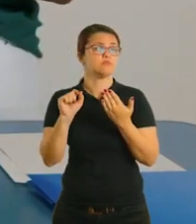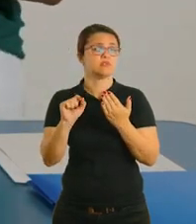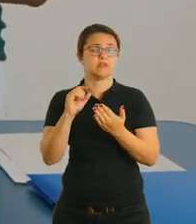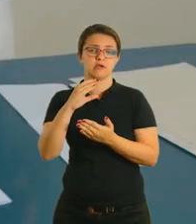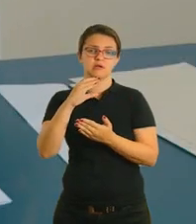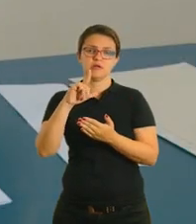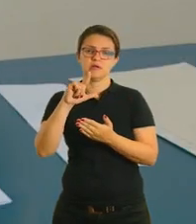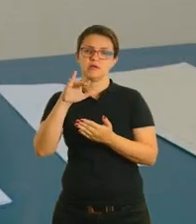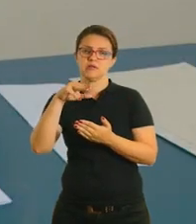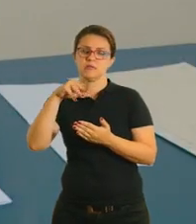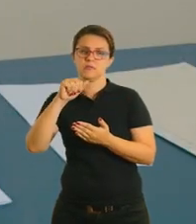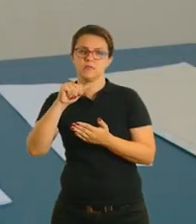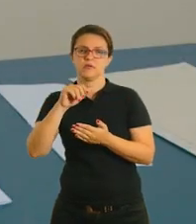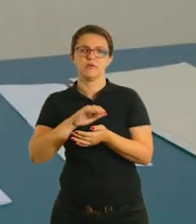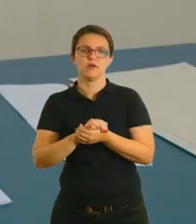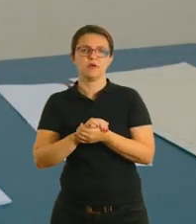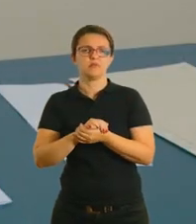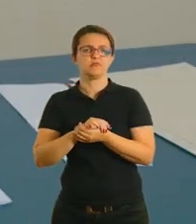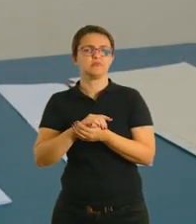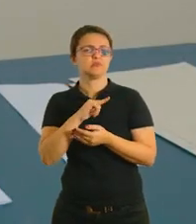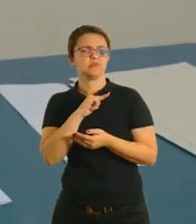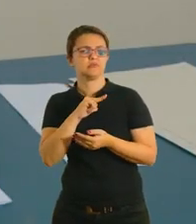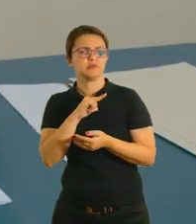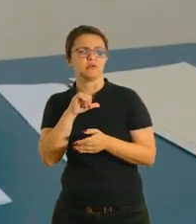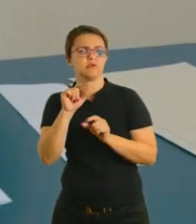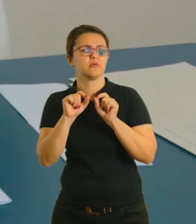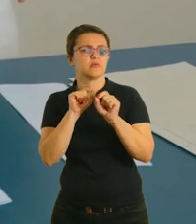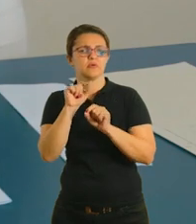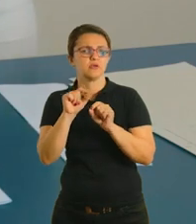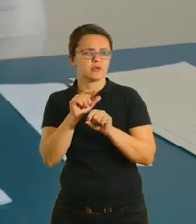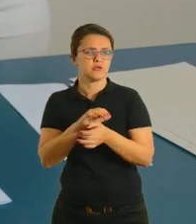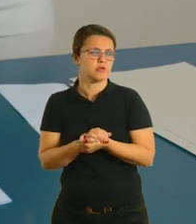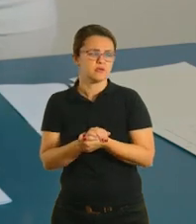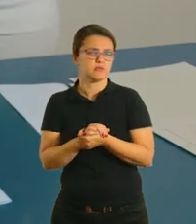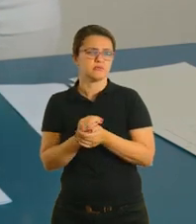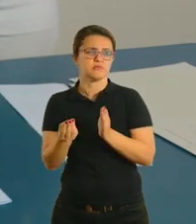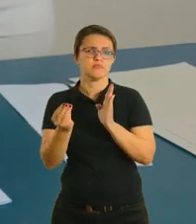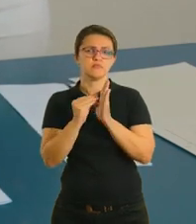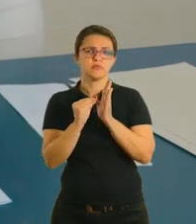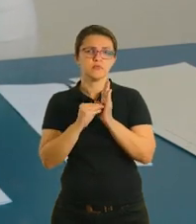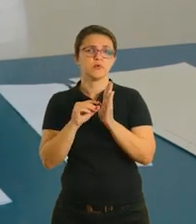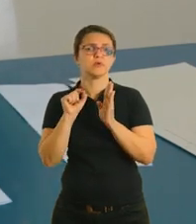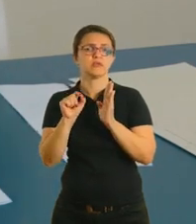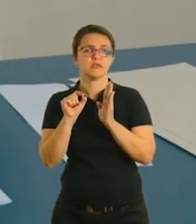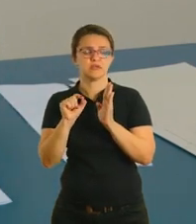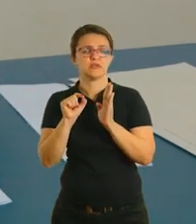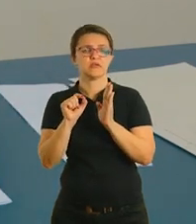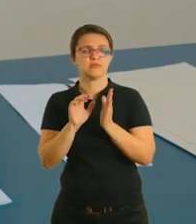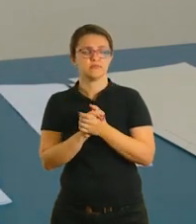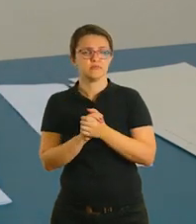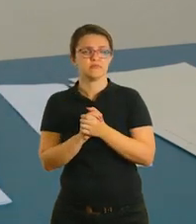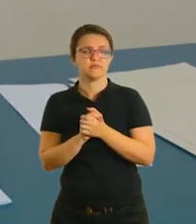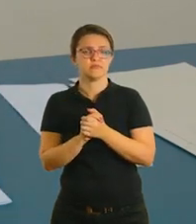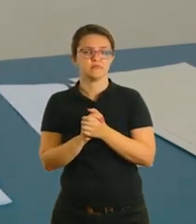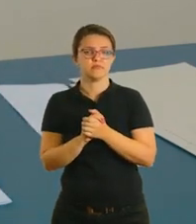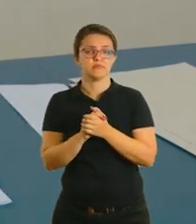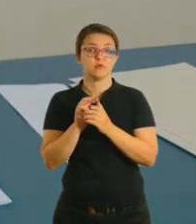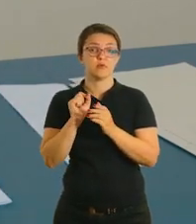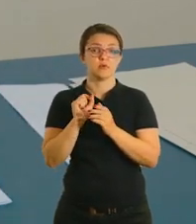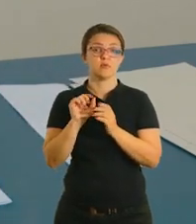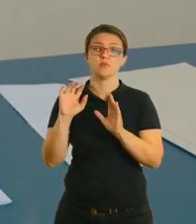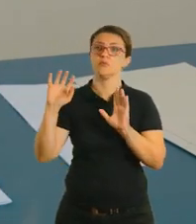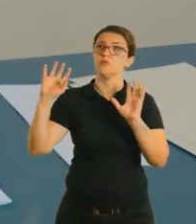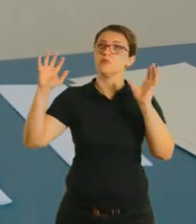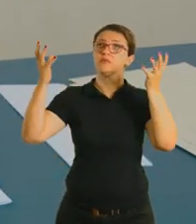ok? Então, de acordo com a pesquisa de vocês, vocês vão encontrar que os elementos do clima, tá? Eles são fenômenos que interferem na classificação